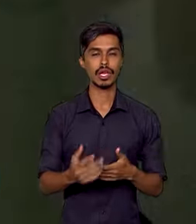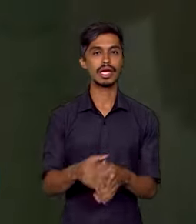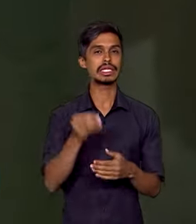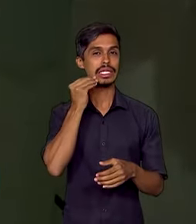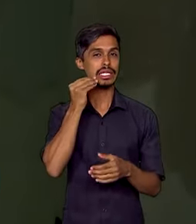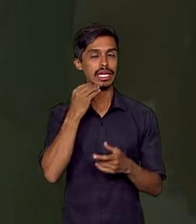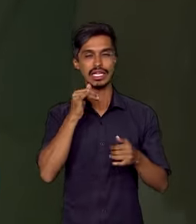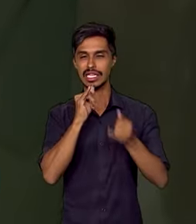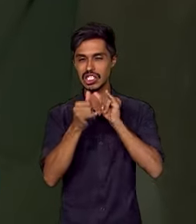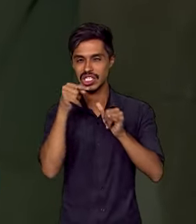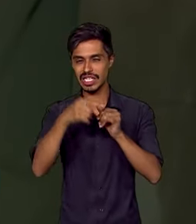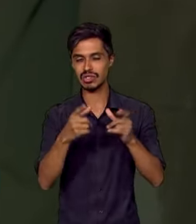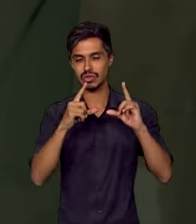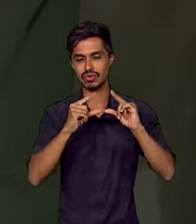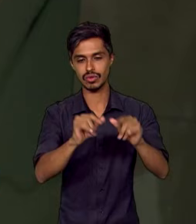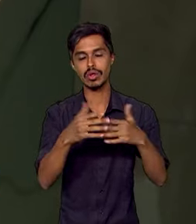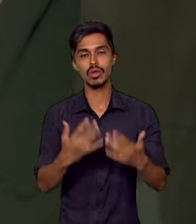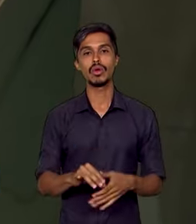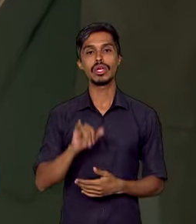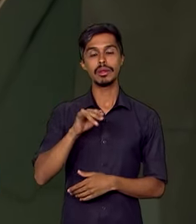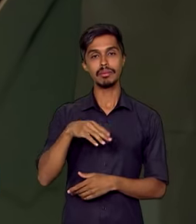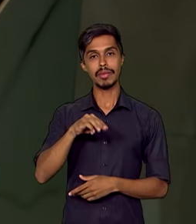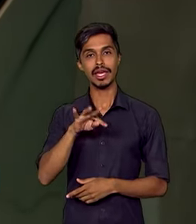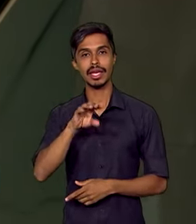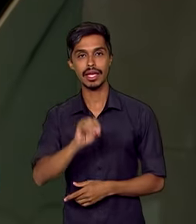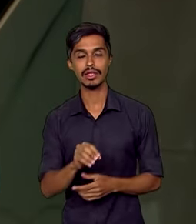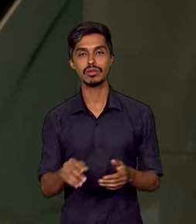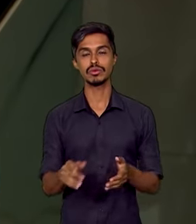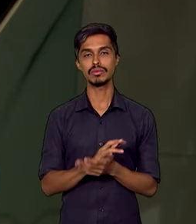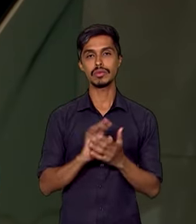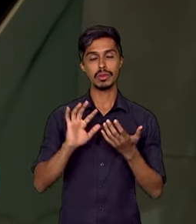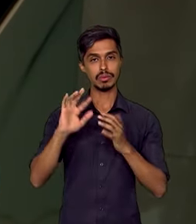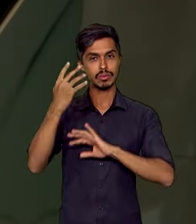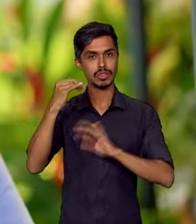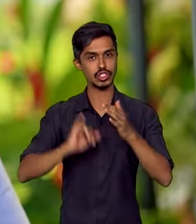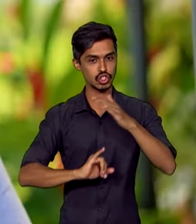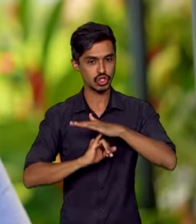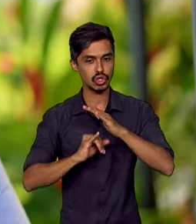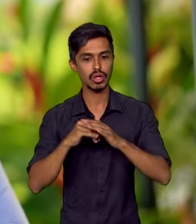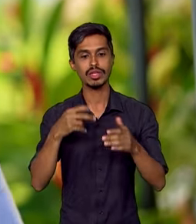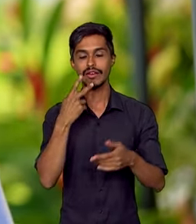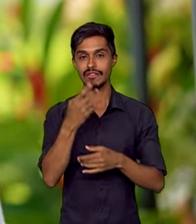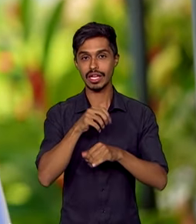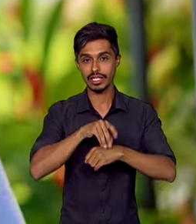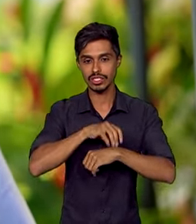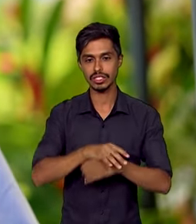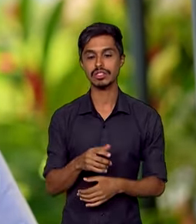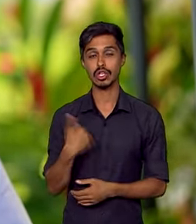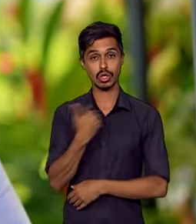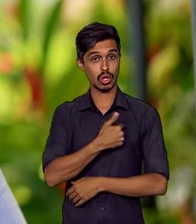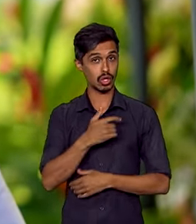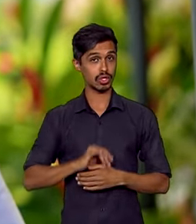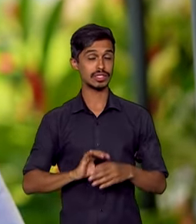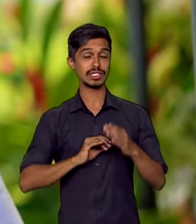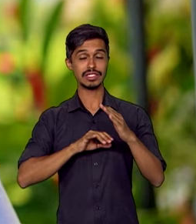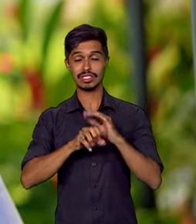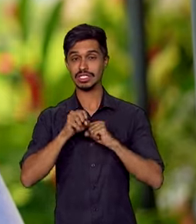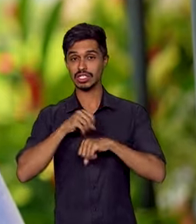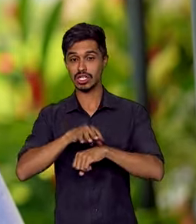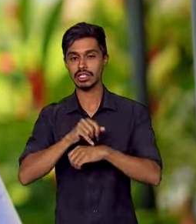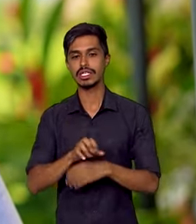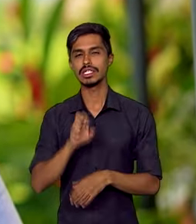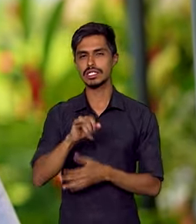do ano, o Inmetro, Instituto Nacional de Metrologia, tem uma dica. A dica do Inmetro é a seguinte: toda vez que vocês forem comprar